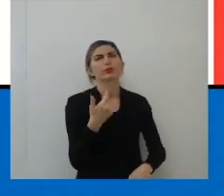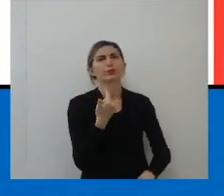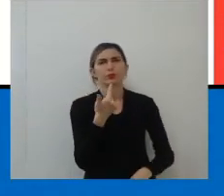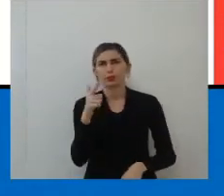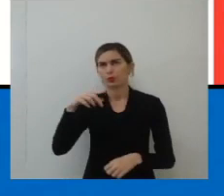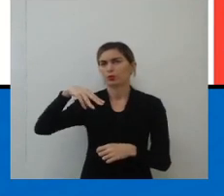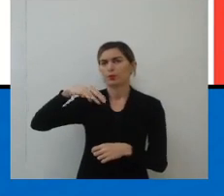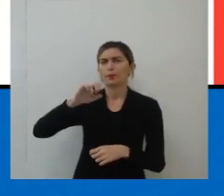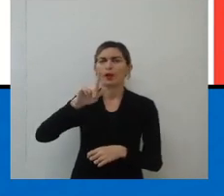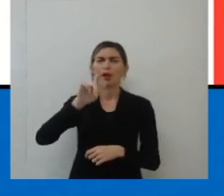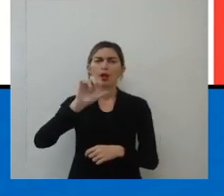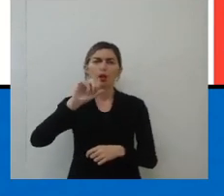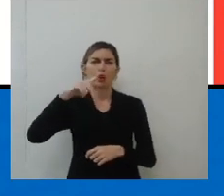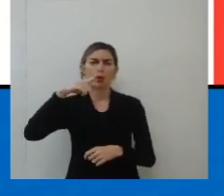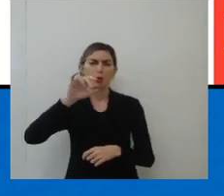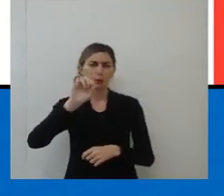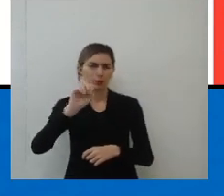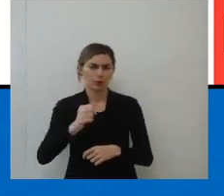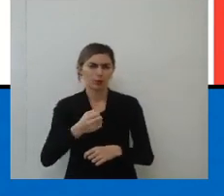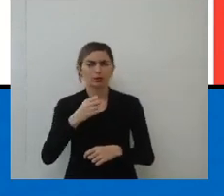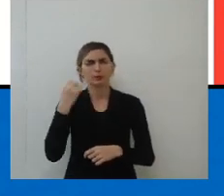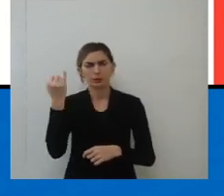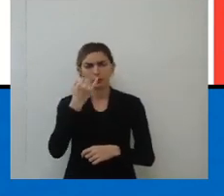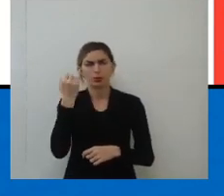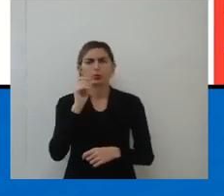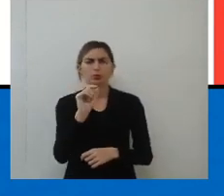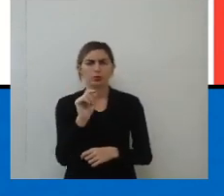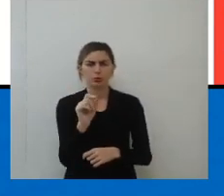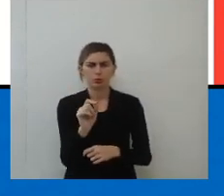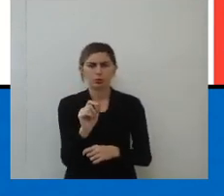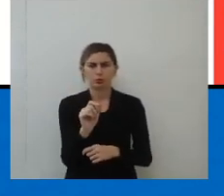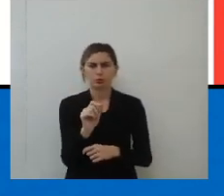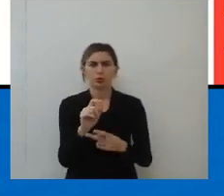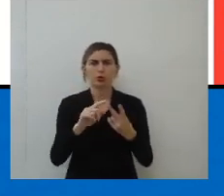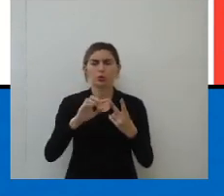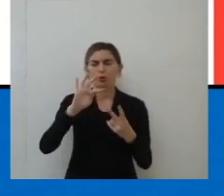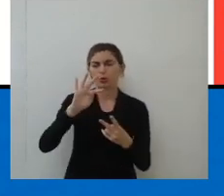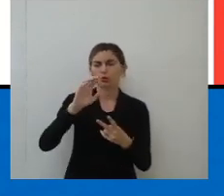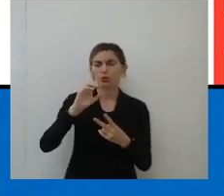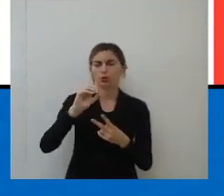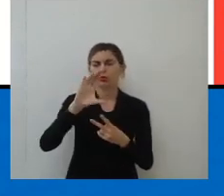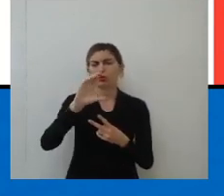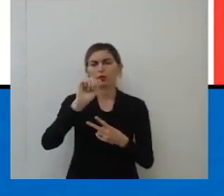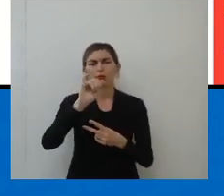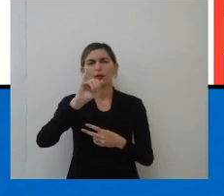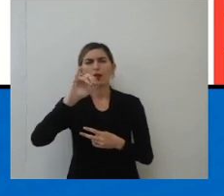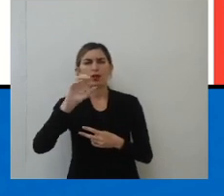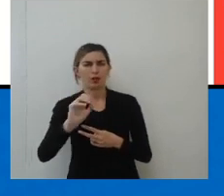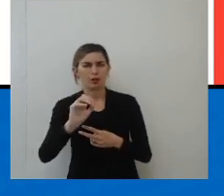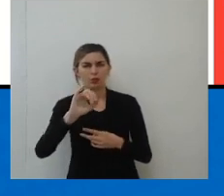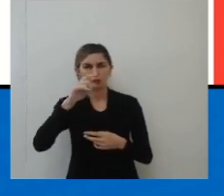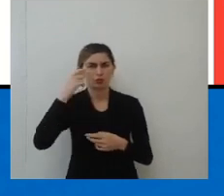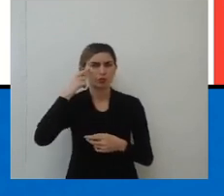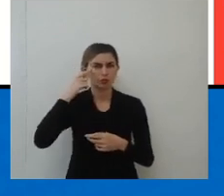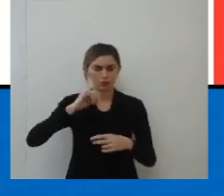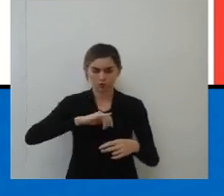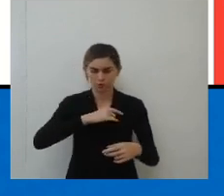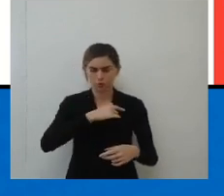outra megalópole muito importante, que é a megalópole de Tokaido, né? O Japão, ele é um país